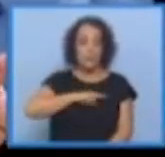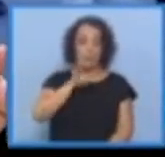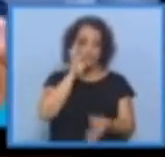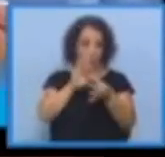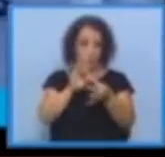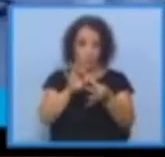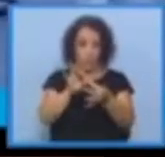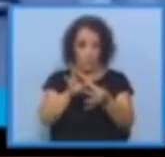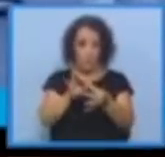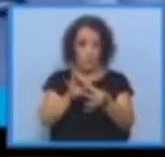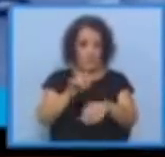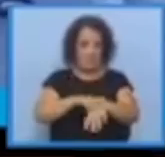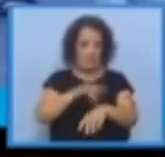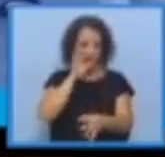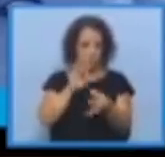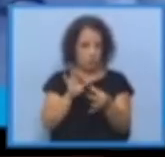tempo, houve